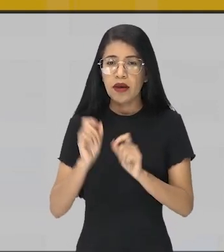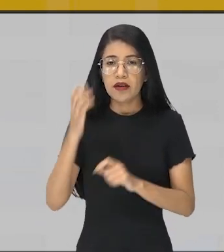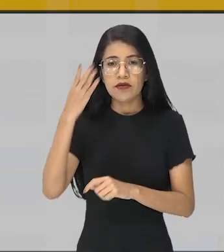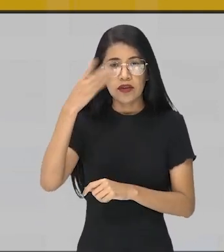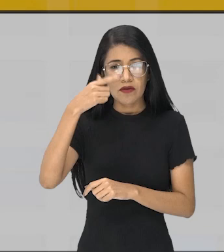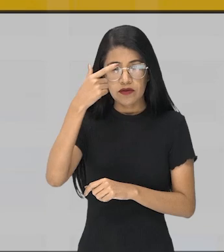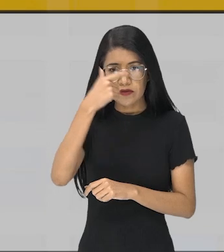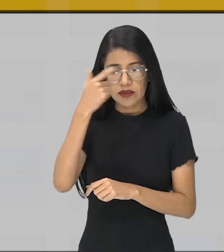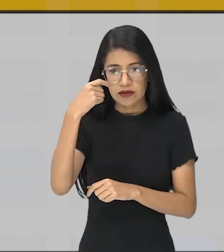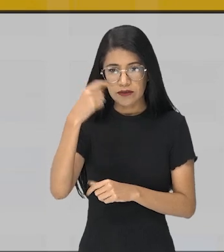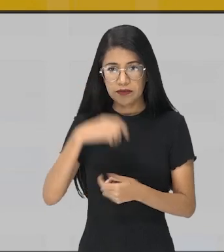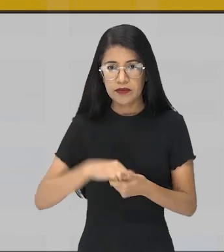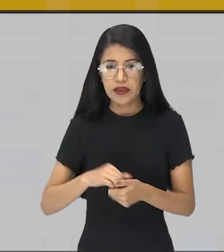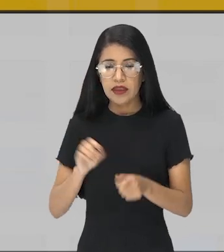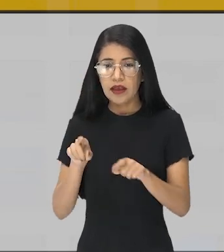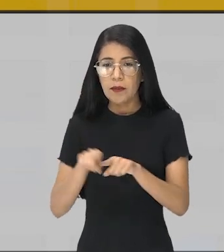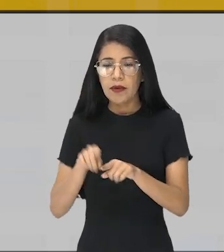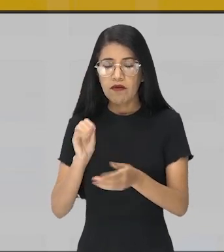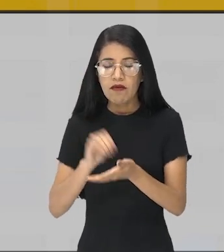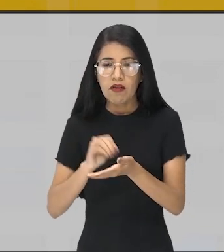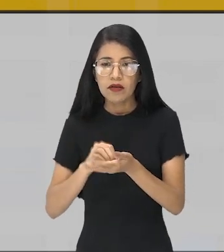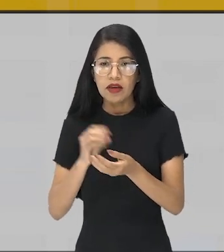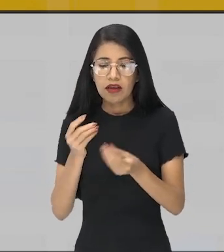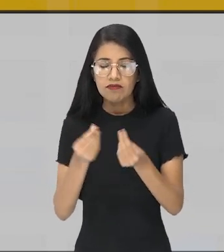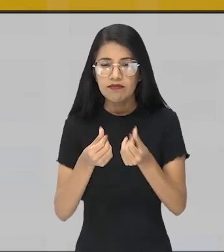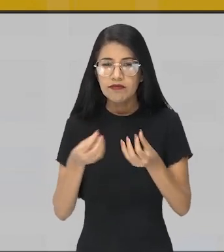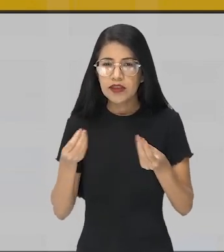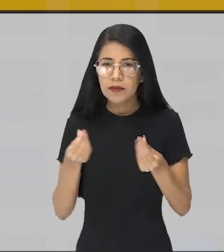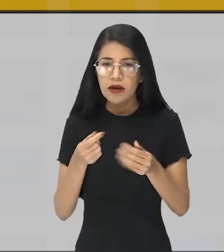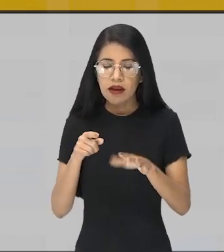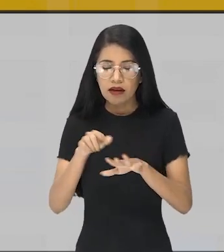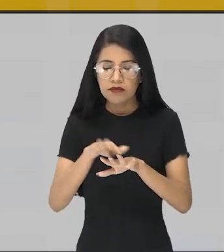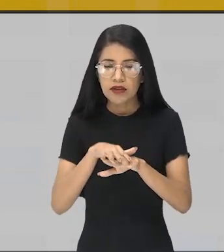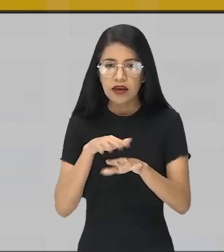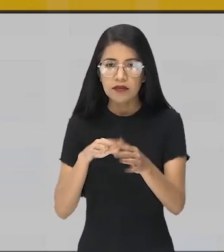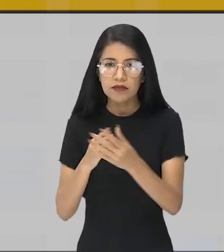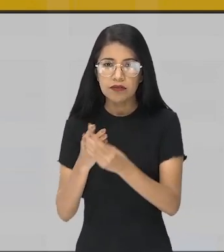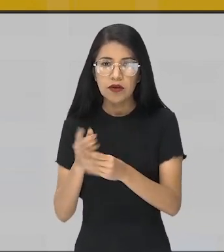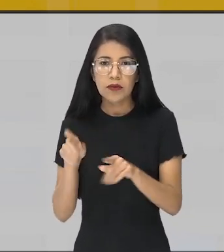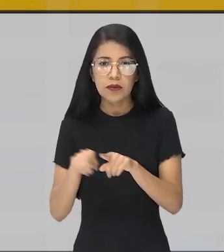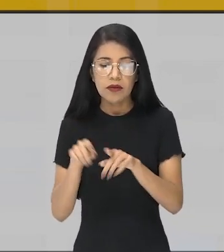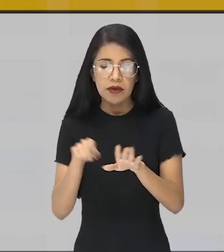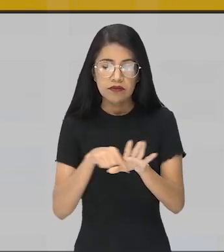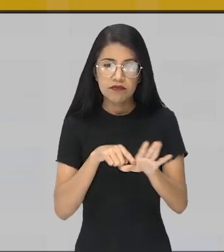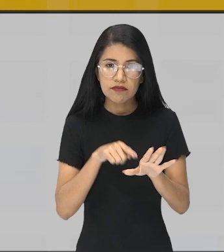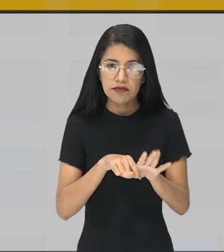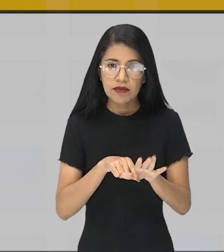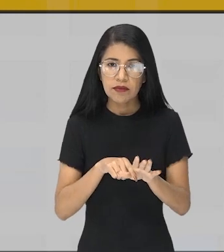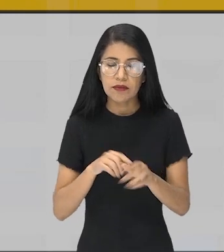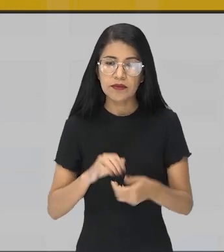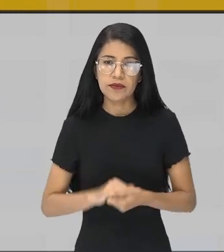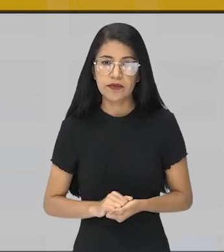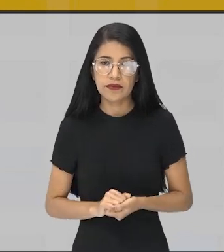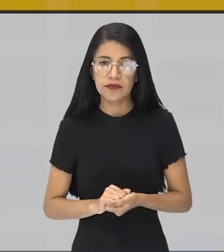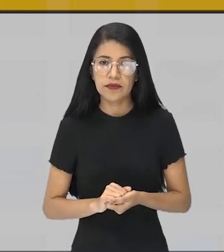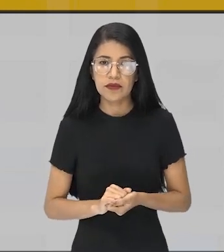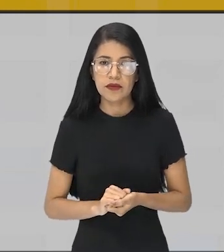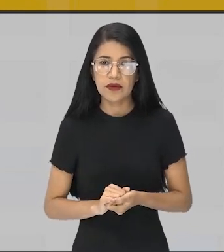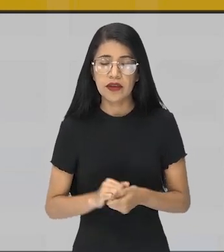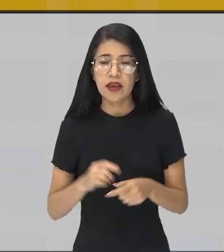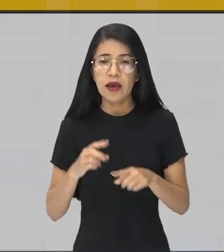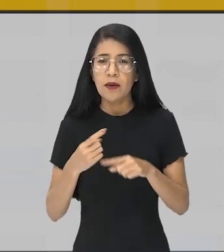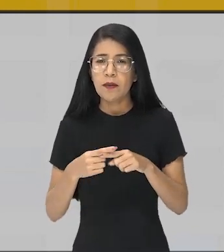perda de sensibilidade, principalmente nas extremidades do corpo. Isso tudo é causado por conta desses